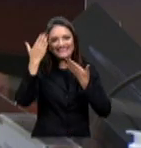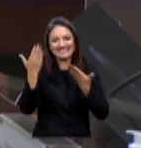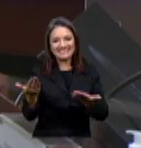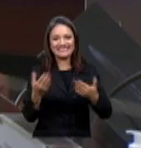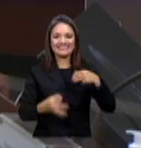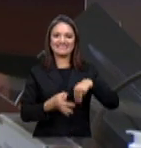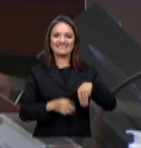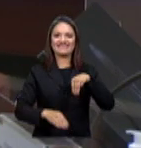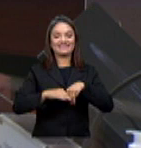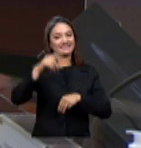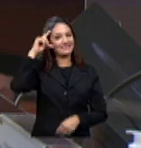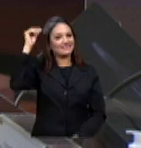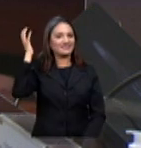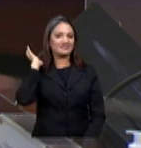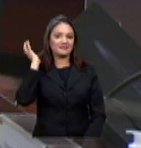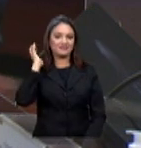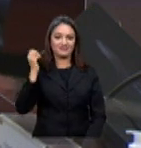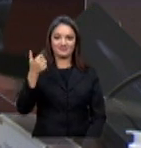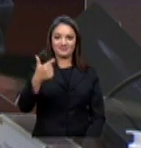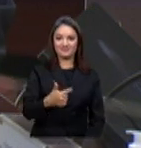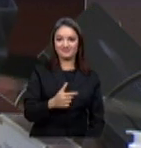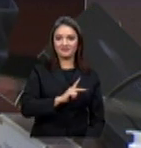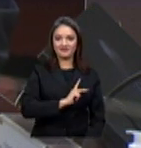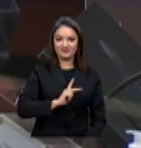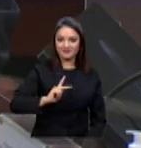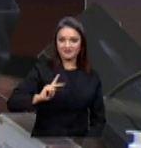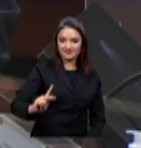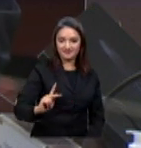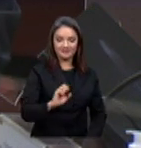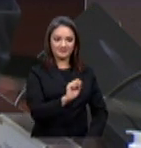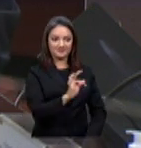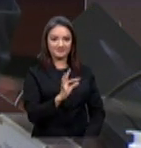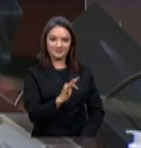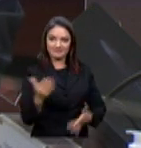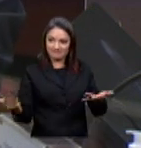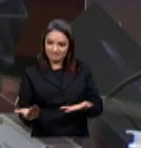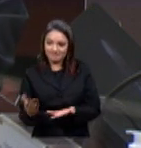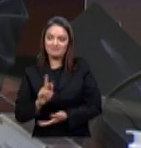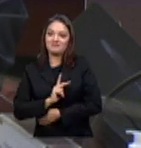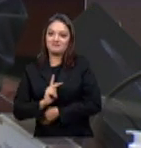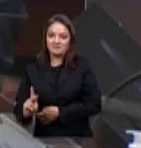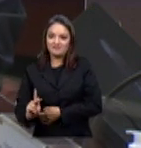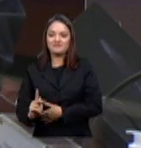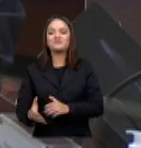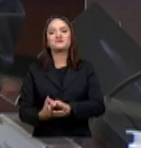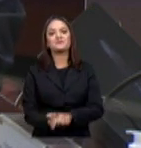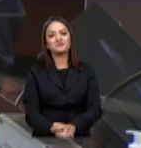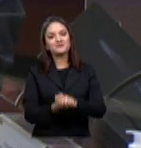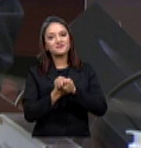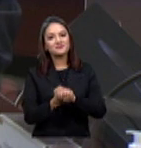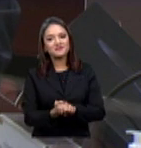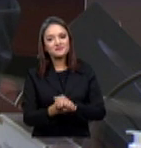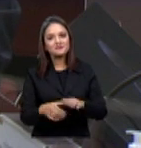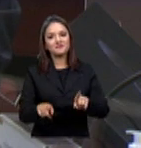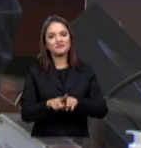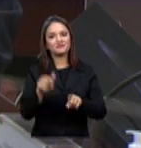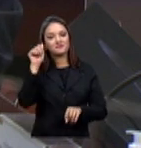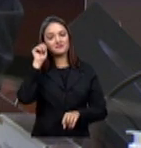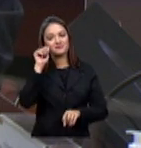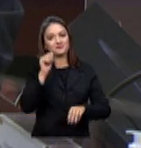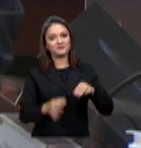Vermelha Nossa vice-presidente no Exercício da presidência o comprimento vossa excelência' metro eminente